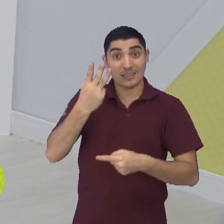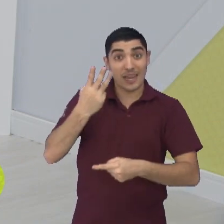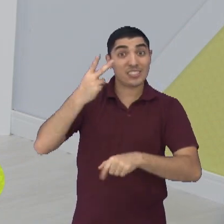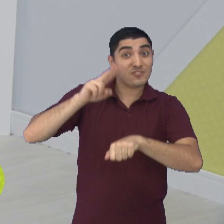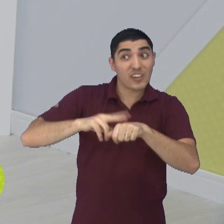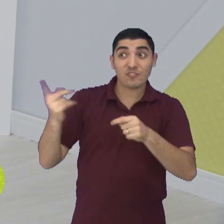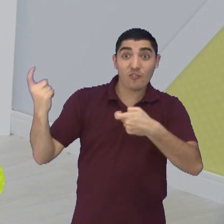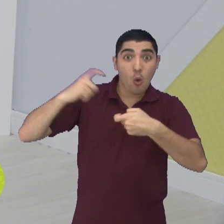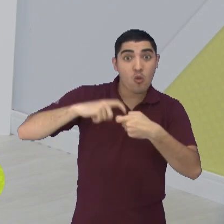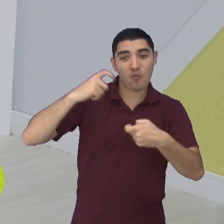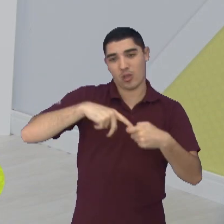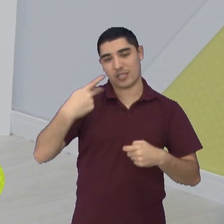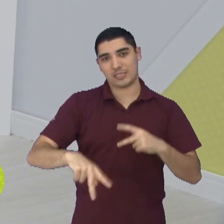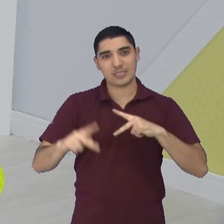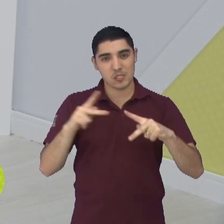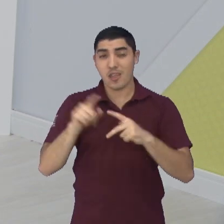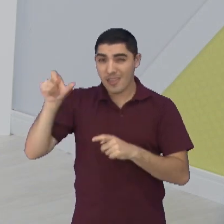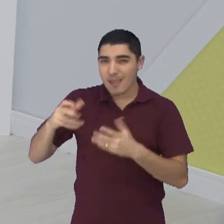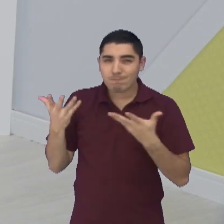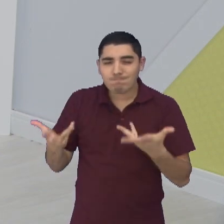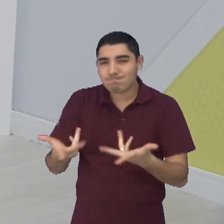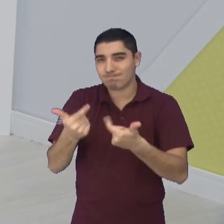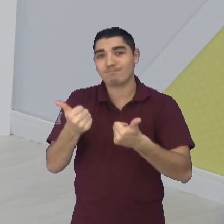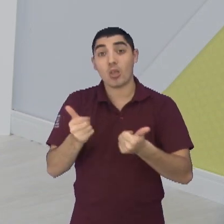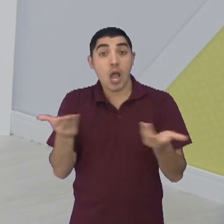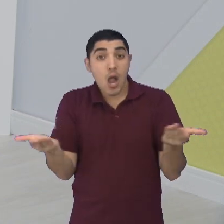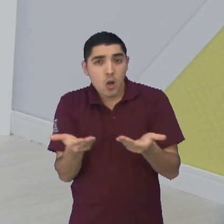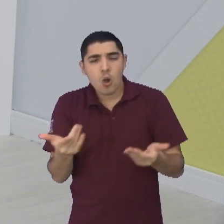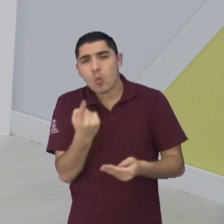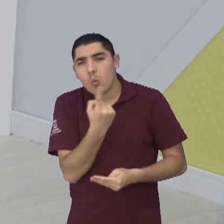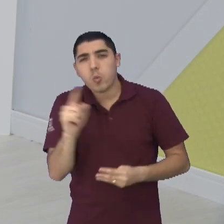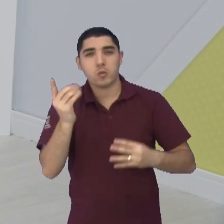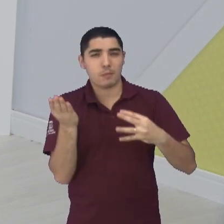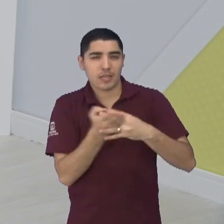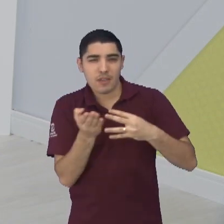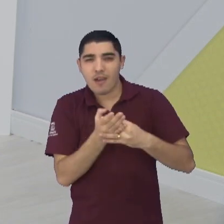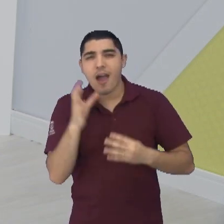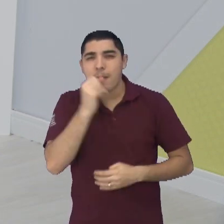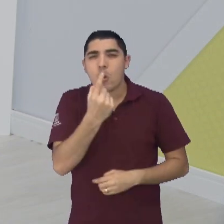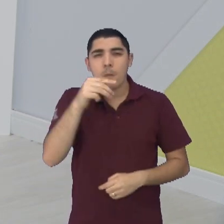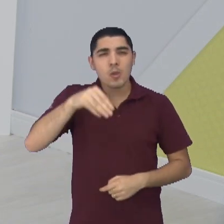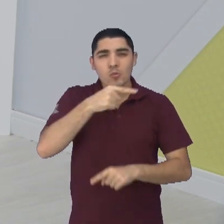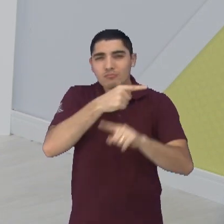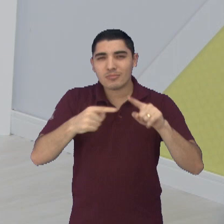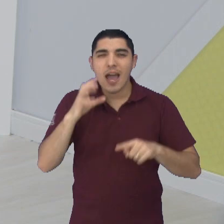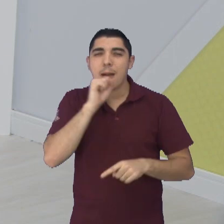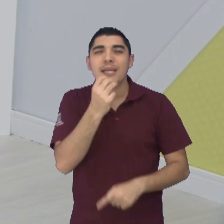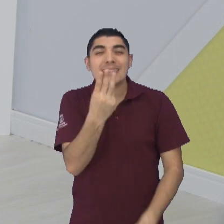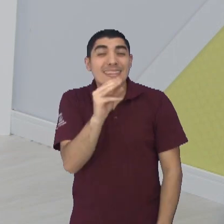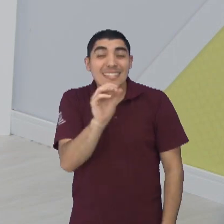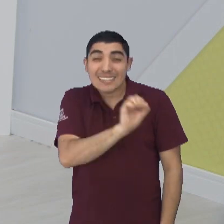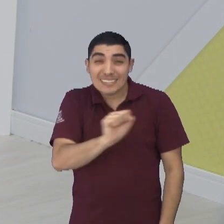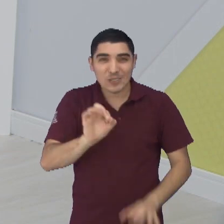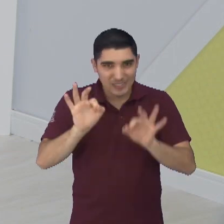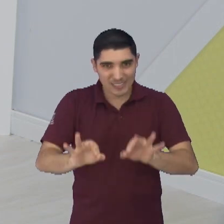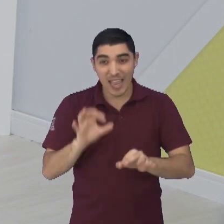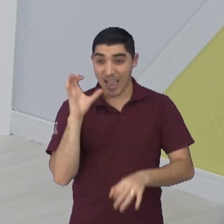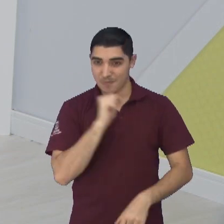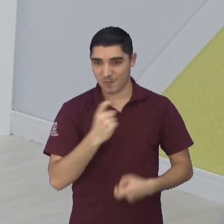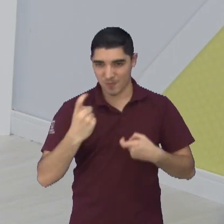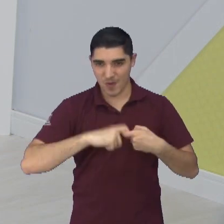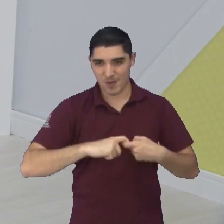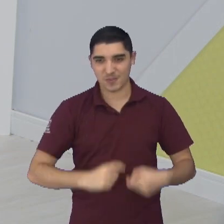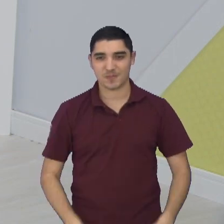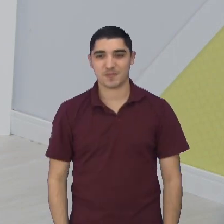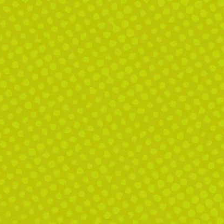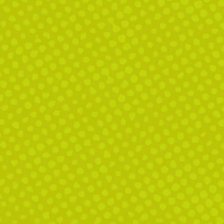Pathy, que é uma simpatia, tá certo? Vamos fazer o seguinte, vamos para o último intervalo do dia, aquele minutinho que você sabe que dura 30, é pai bola, já já a gente volta, não